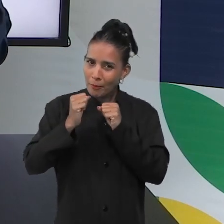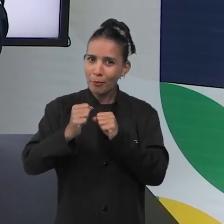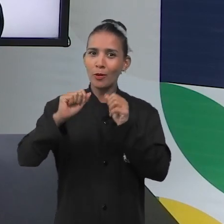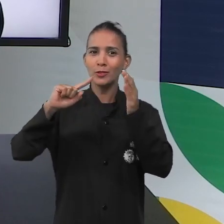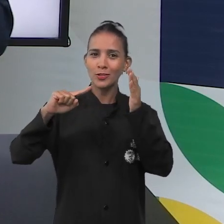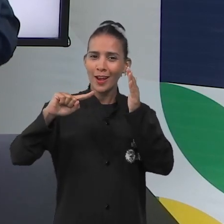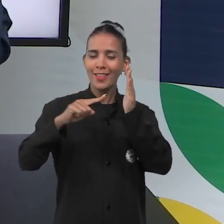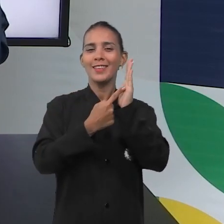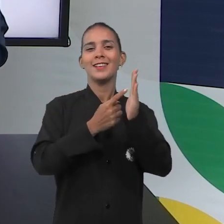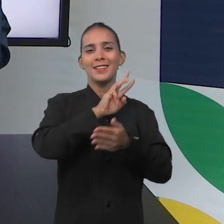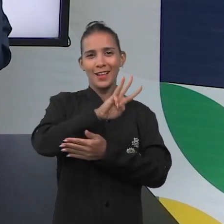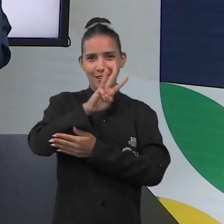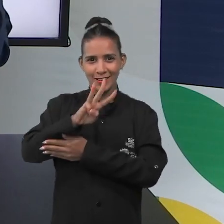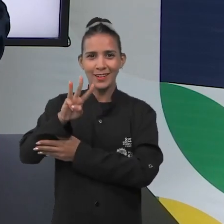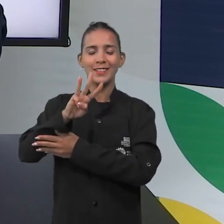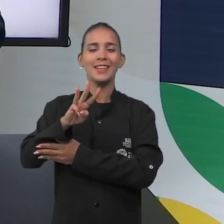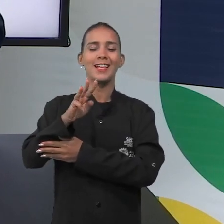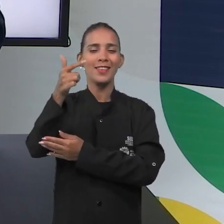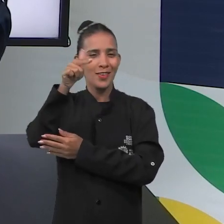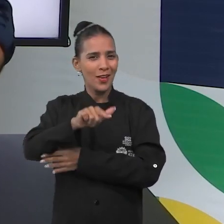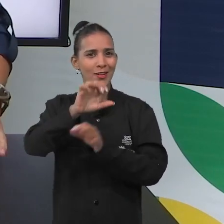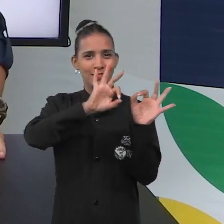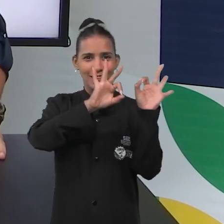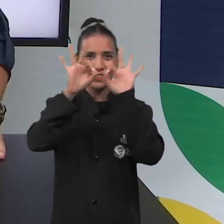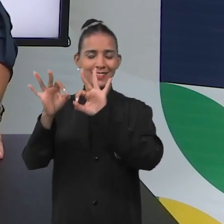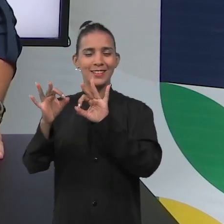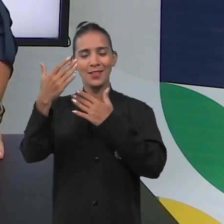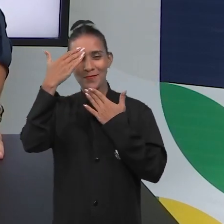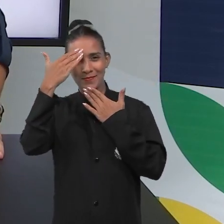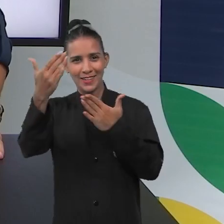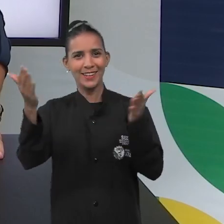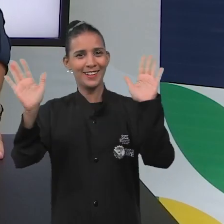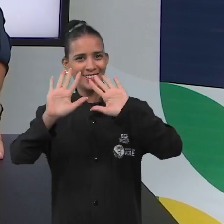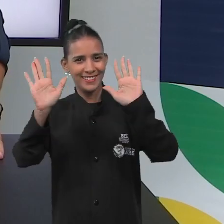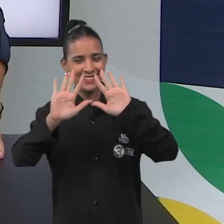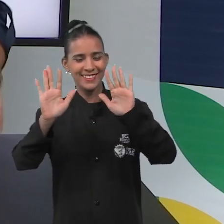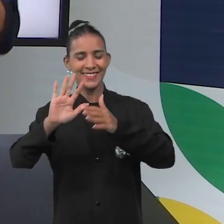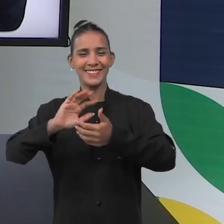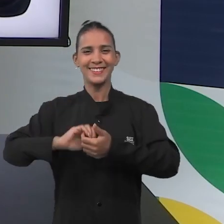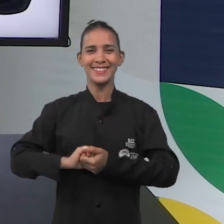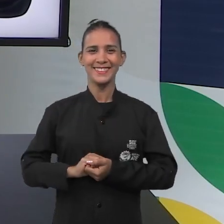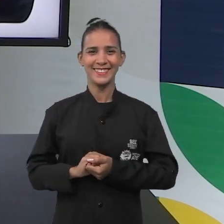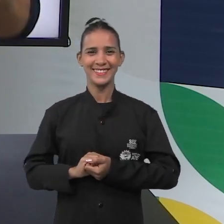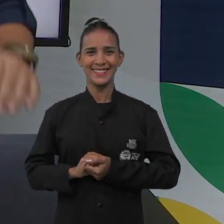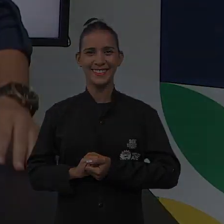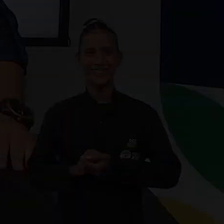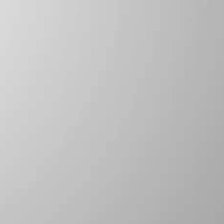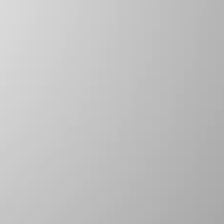plataforma e reassista essa aula. Obrigado por ficar até aqui, até a próxima, tchau, tchau.